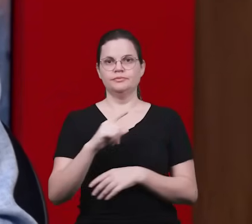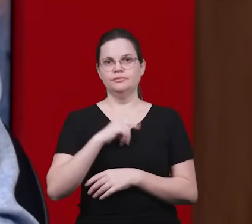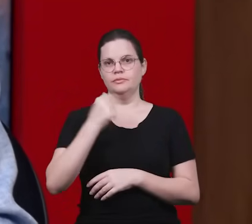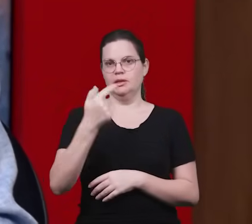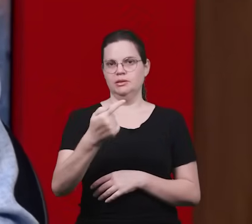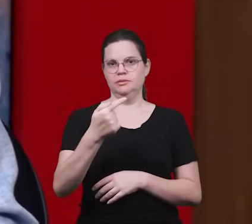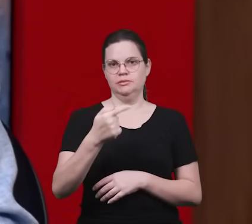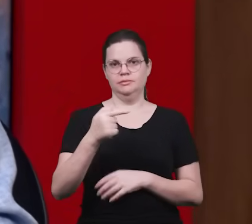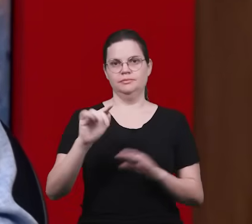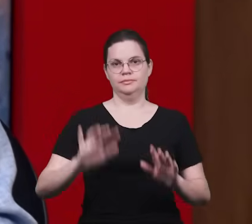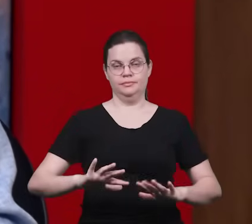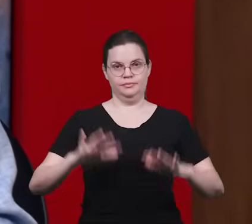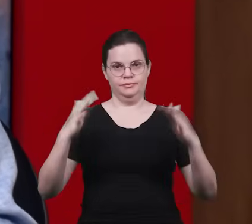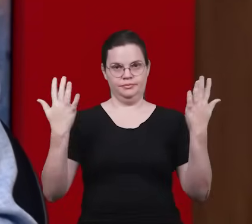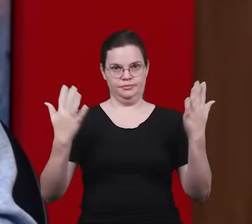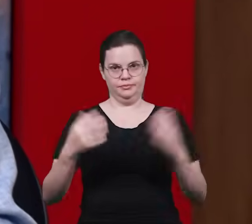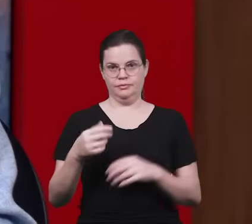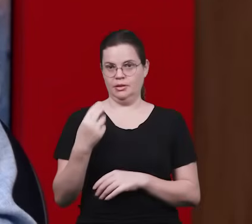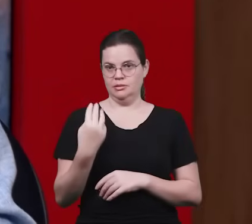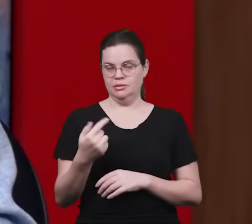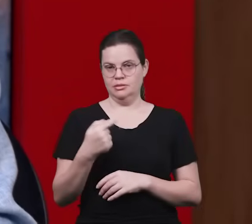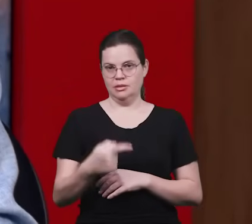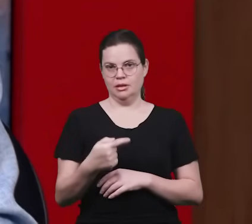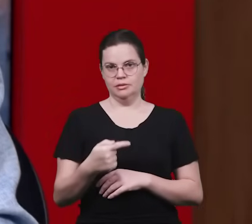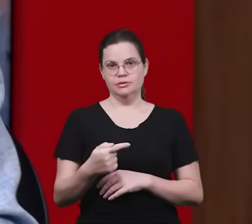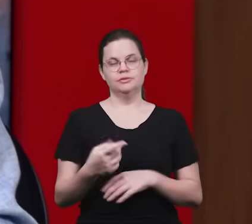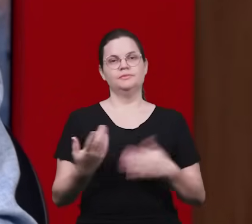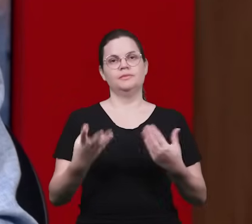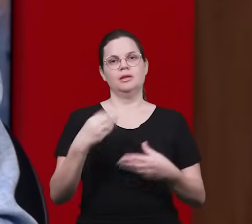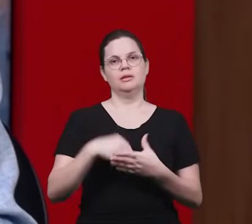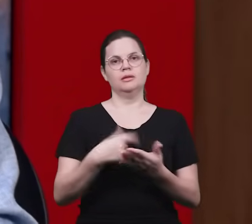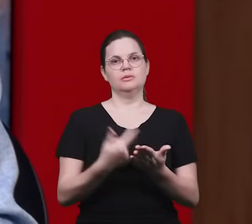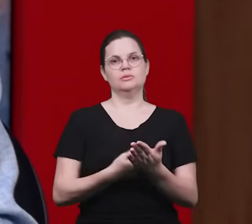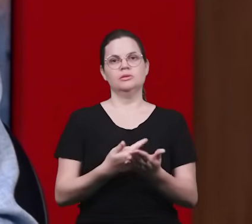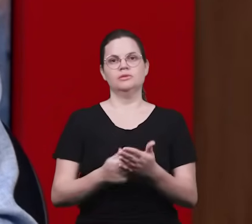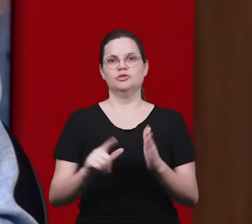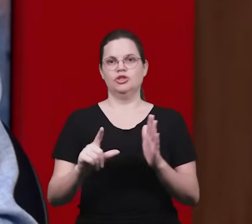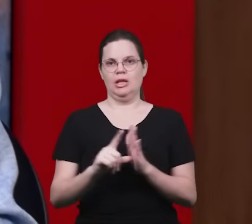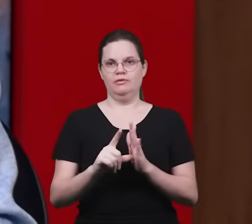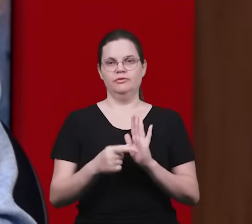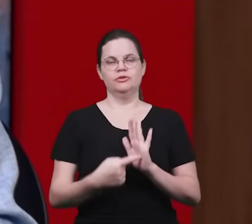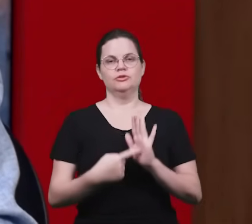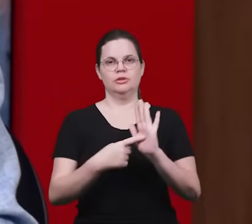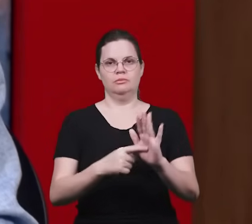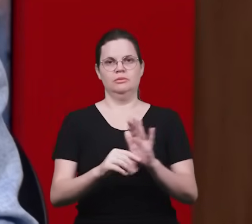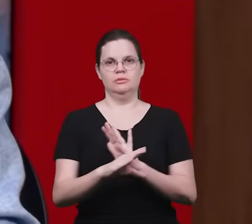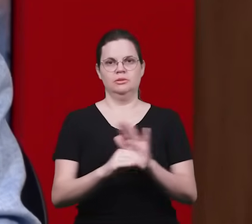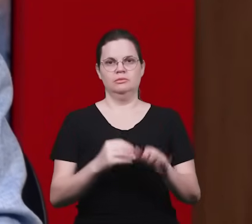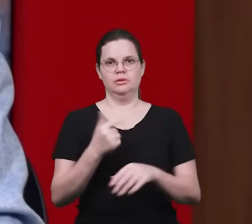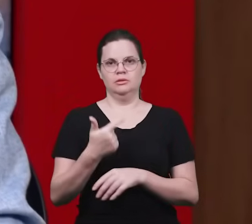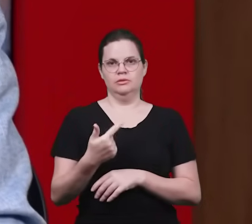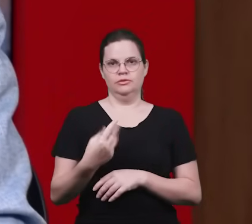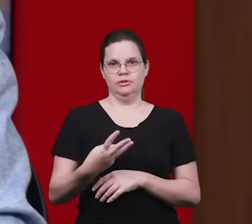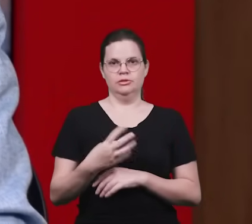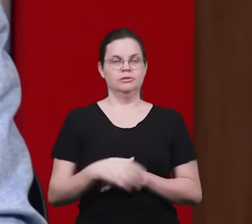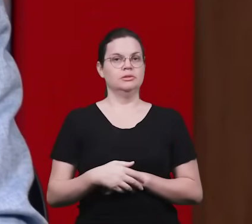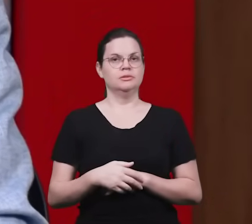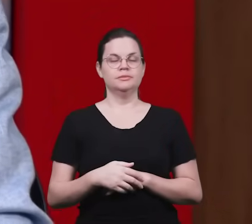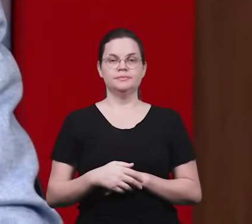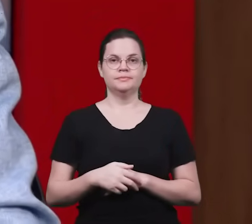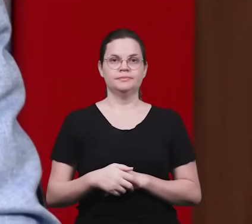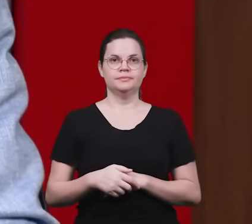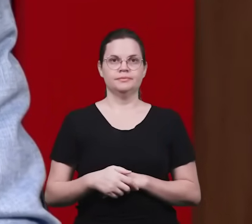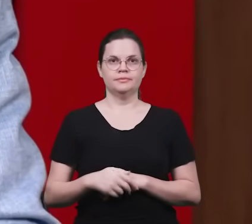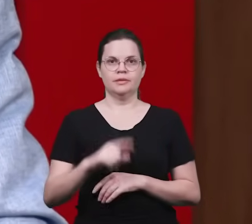7 festas. E estas festas estão registradas no livro de Levítico, capítulo 23. E essas festas